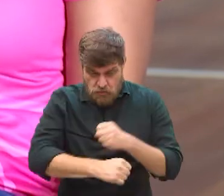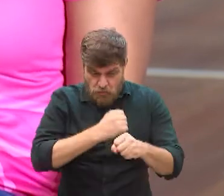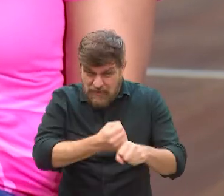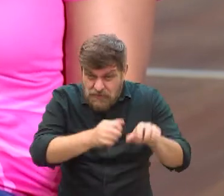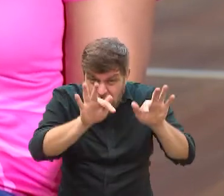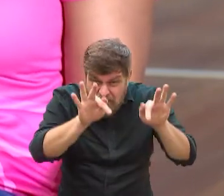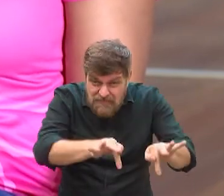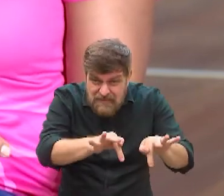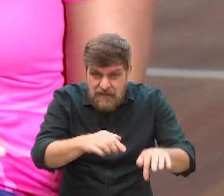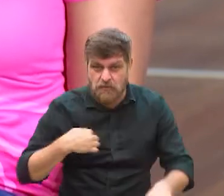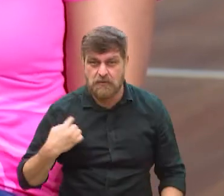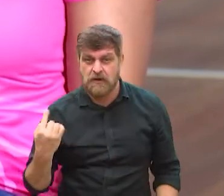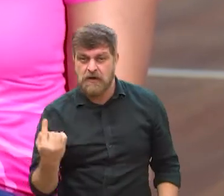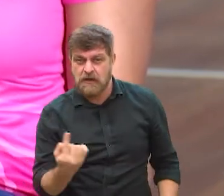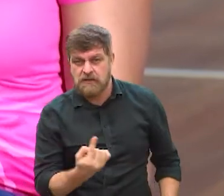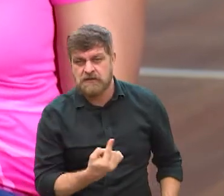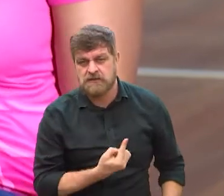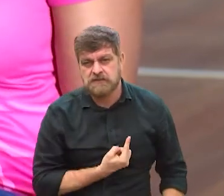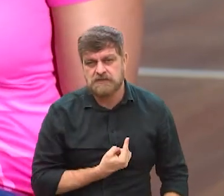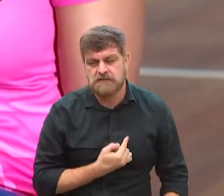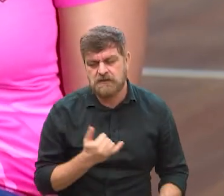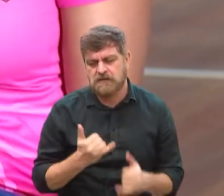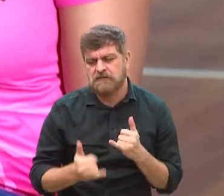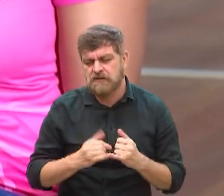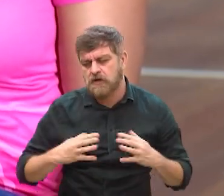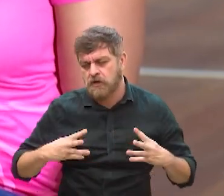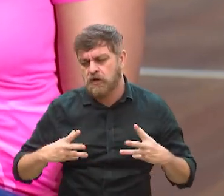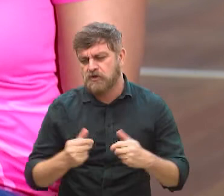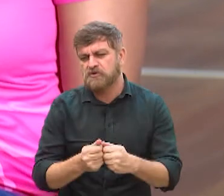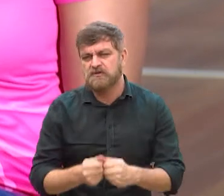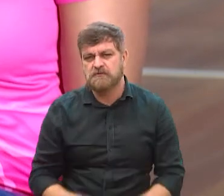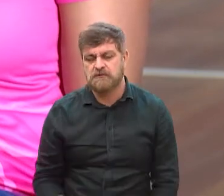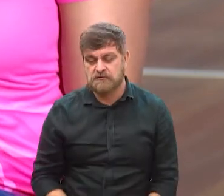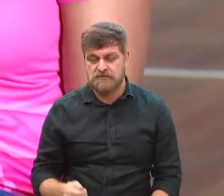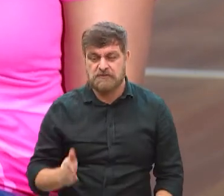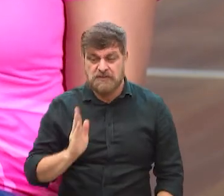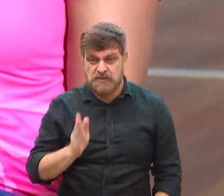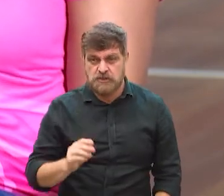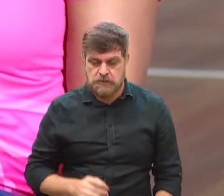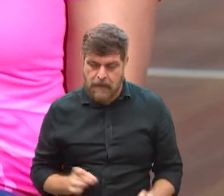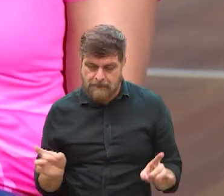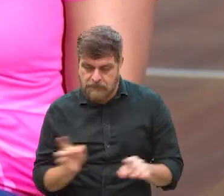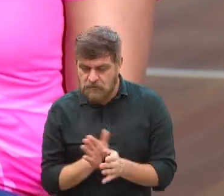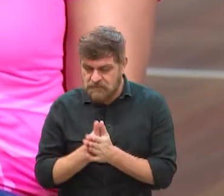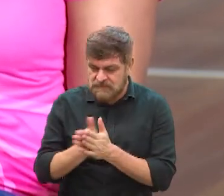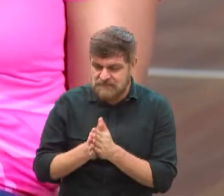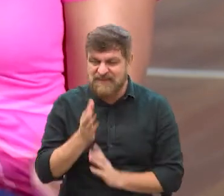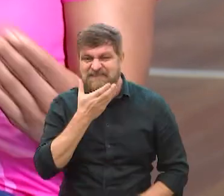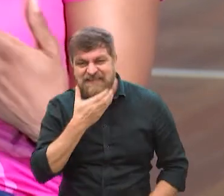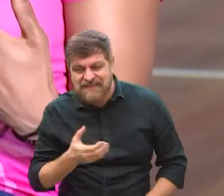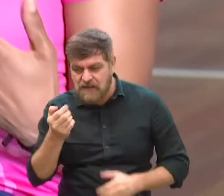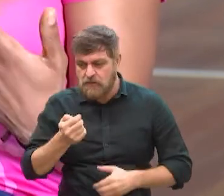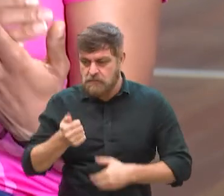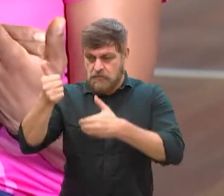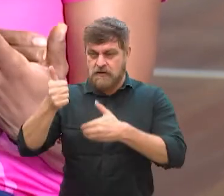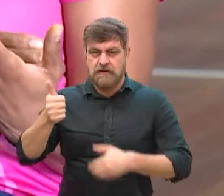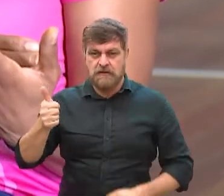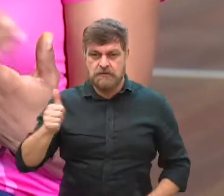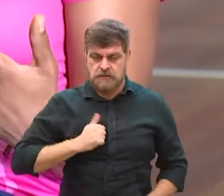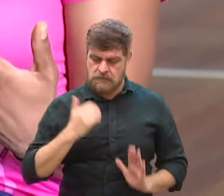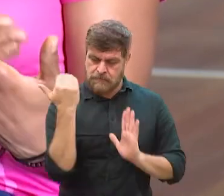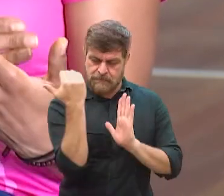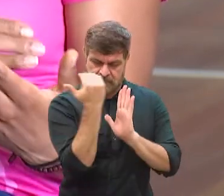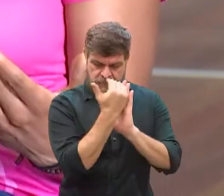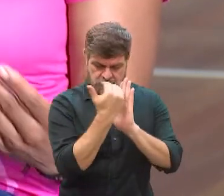que era, a gente geralmente estava todo mundo em épocas de festas, né? A gente tinha um